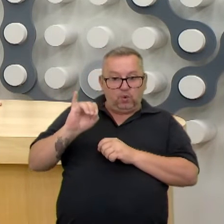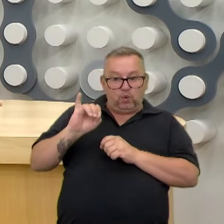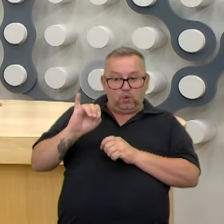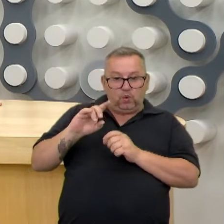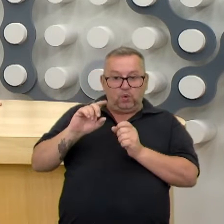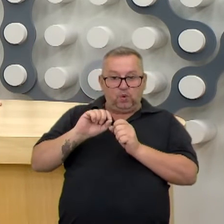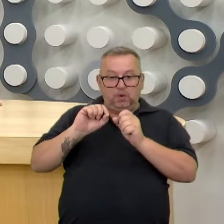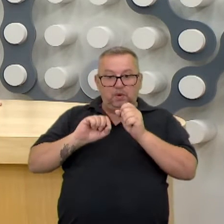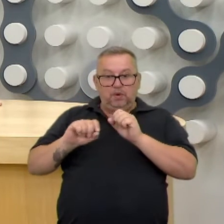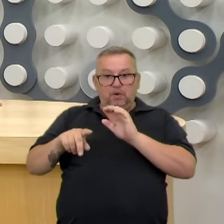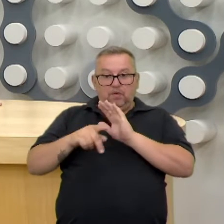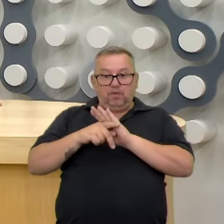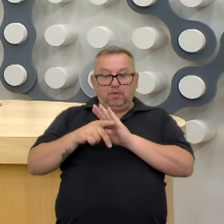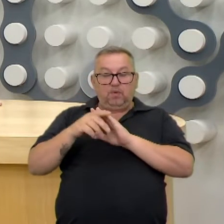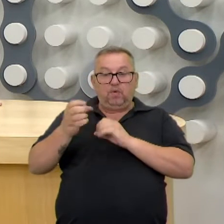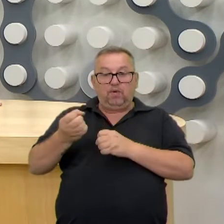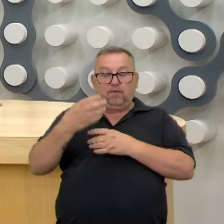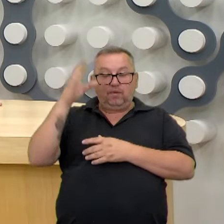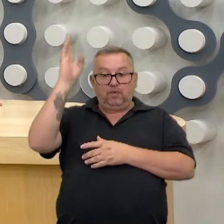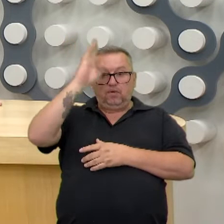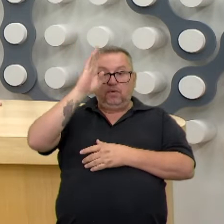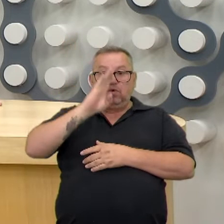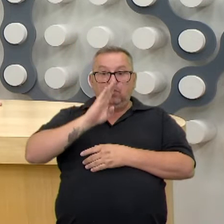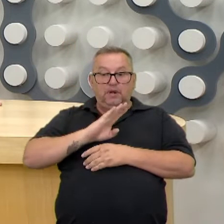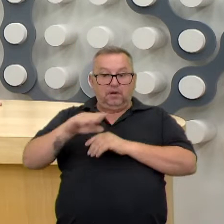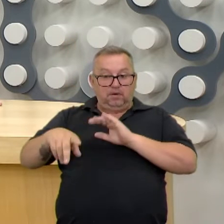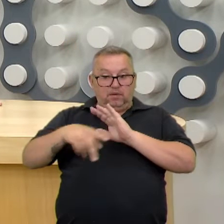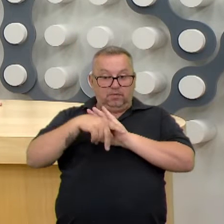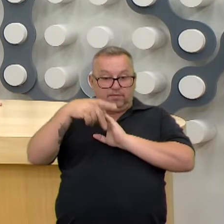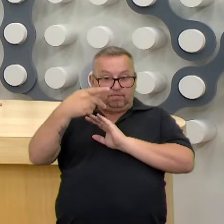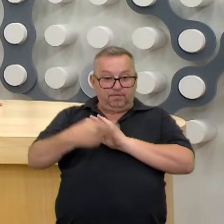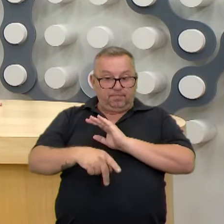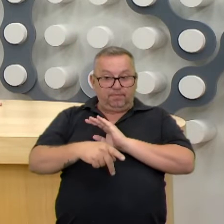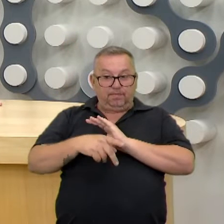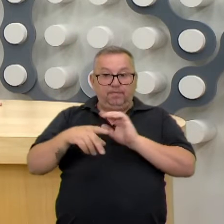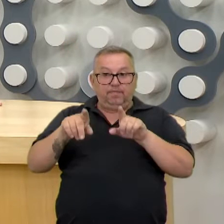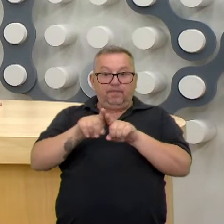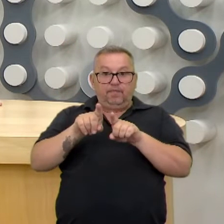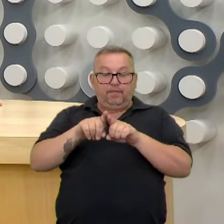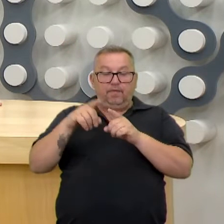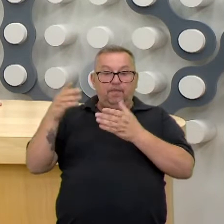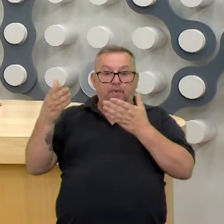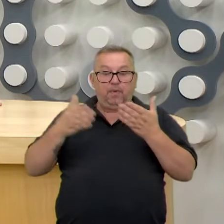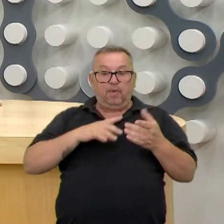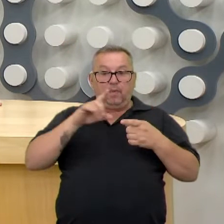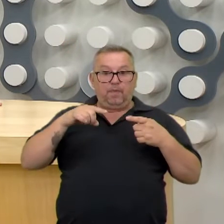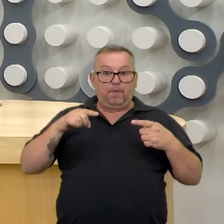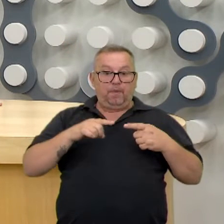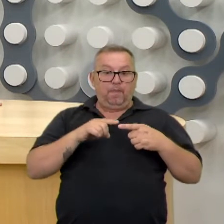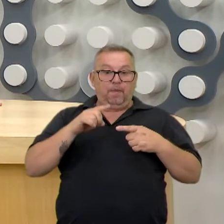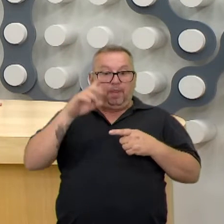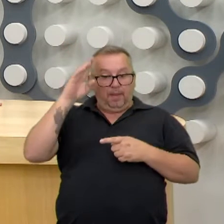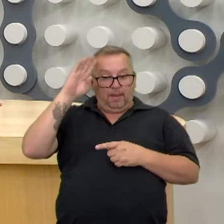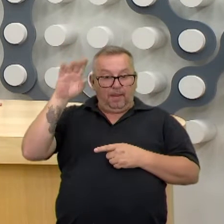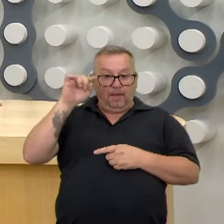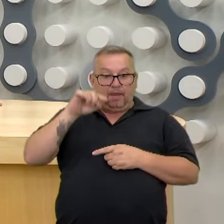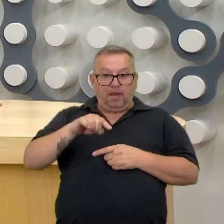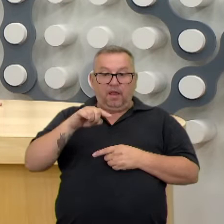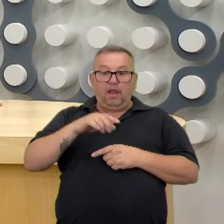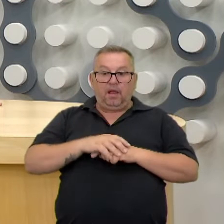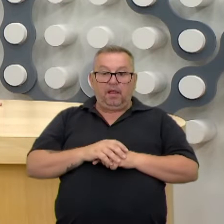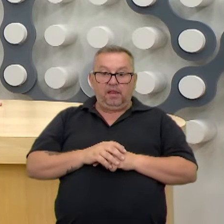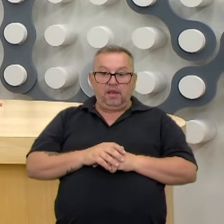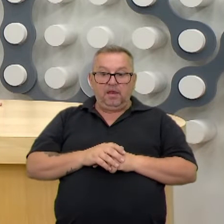com dados brasileiros, então é importante retratar isso. Até porque eu também trouxe alguns objetivos aí principais desse núcleo,